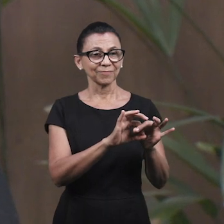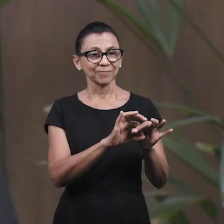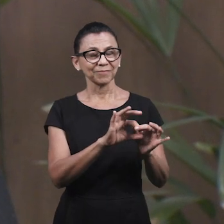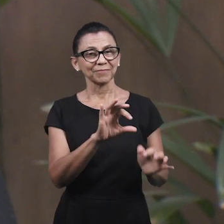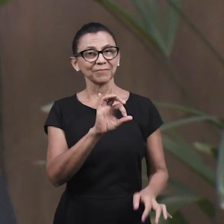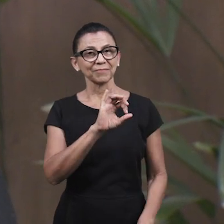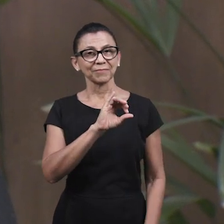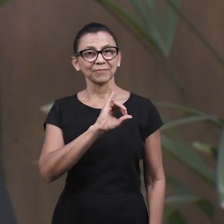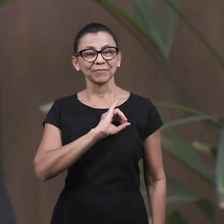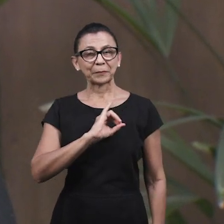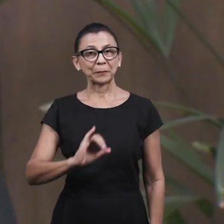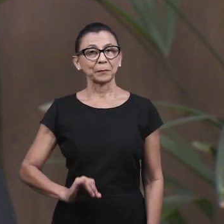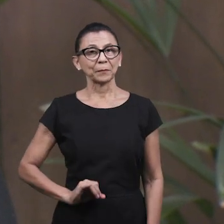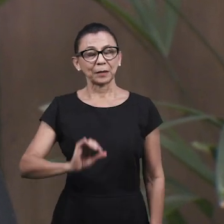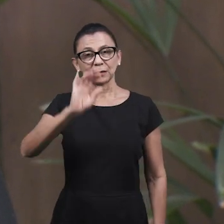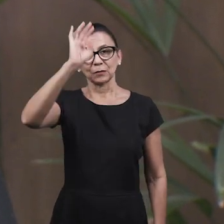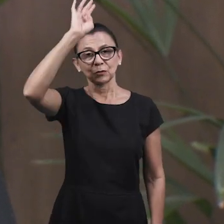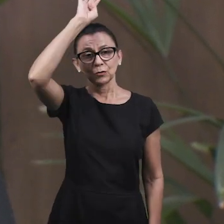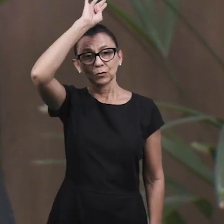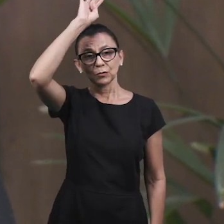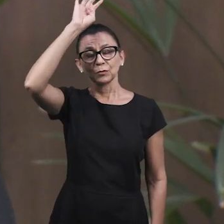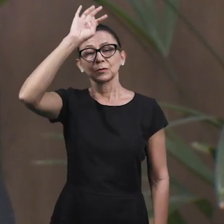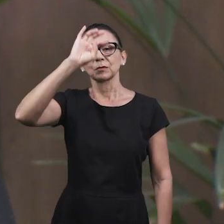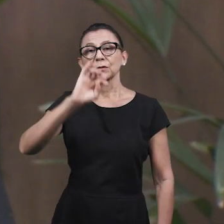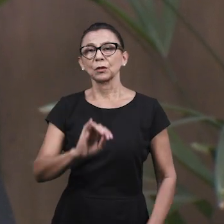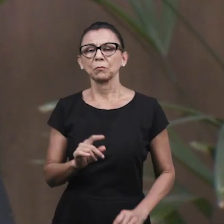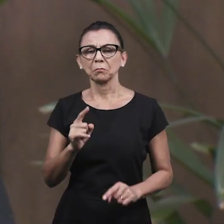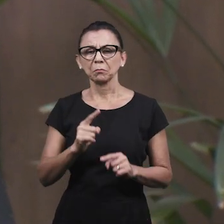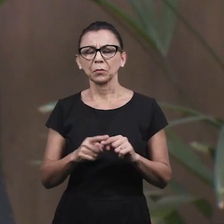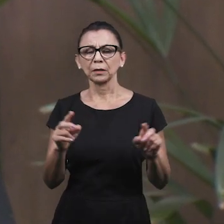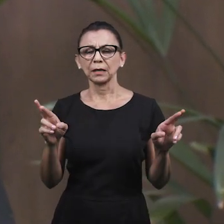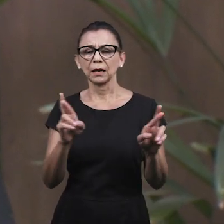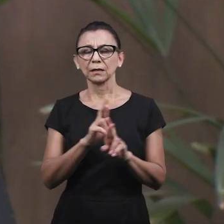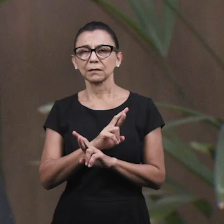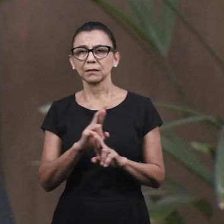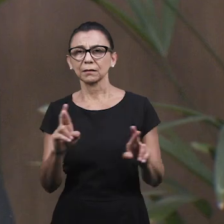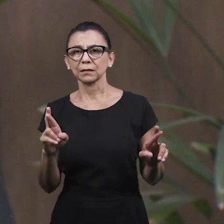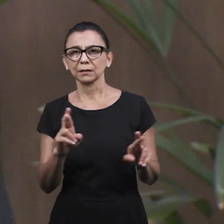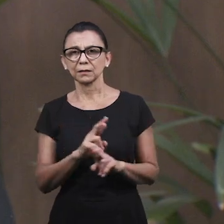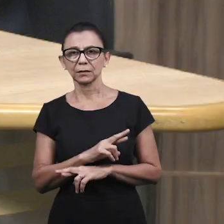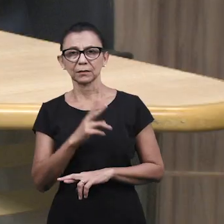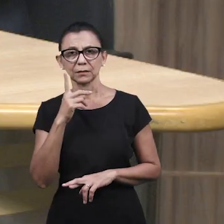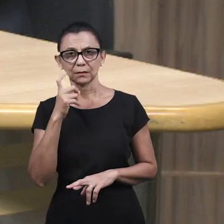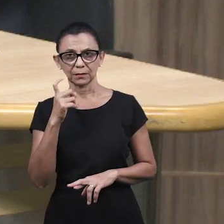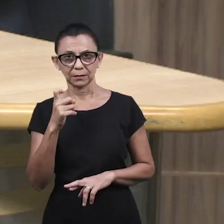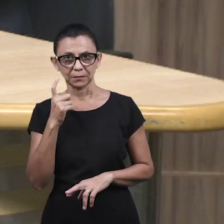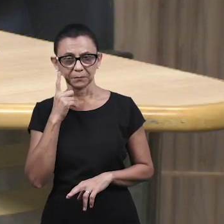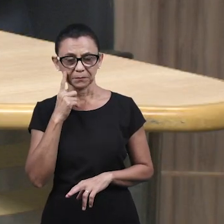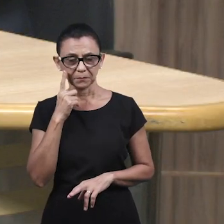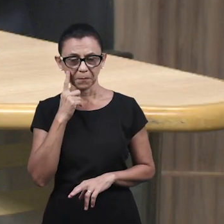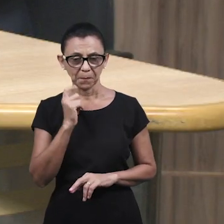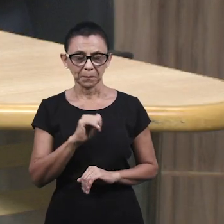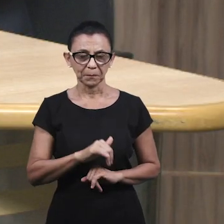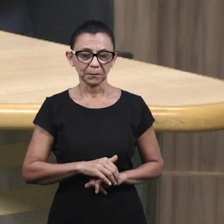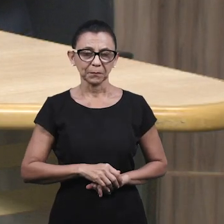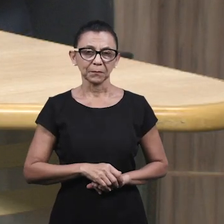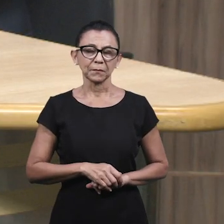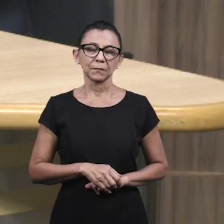a igreja exatamente para uma coisa muito... Olha o que é interessante.